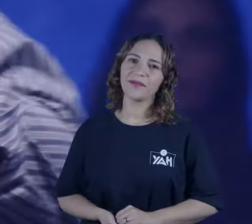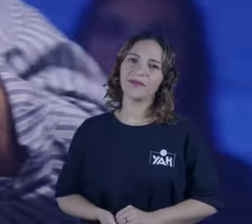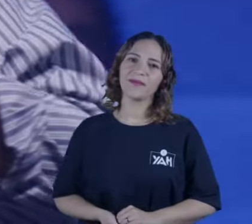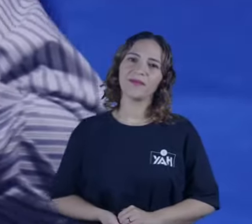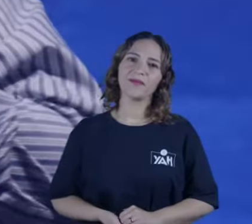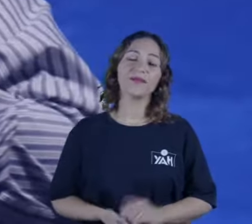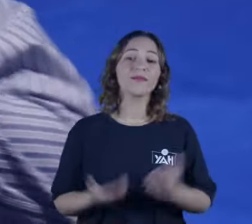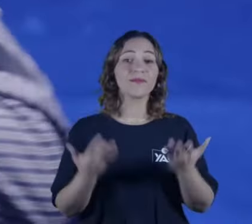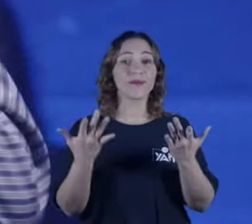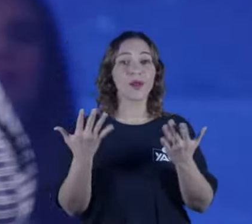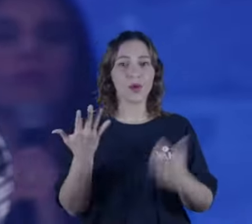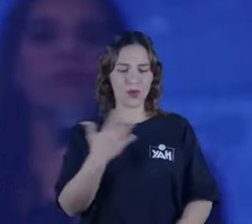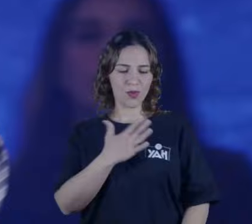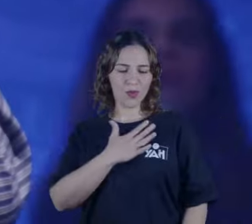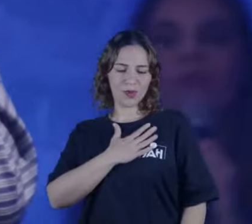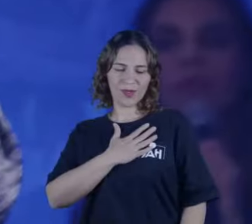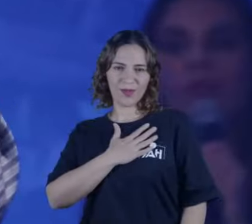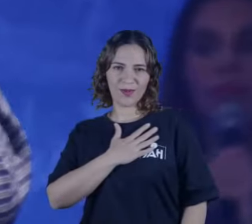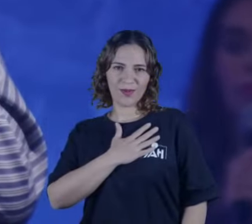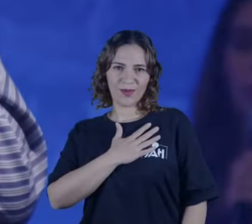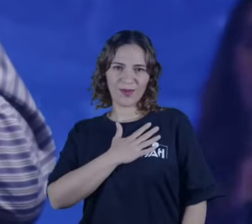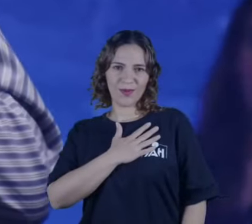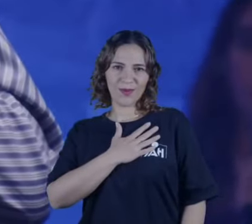Põe a mão no seu coração, meu querido.